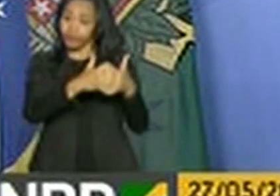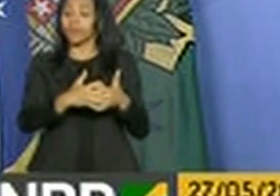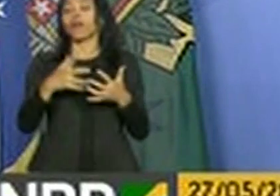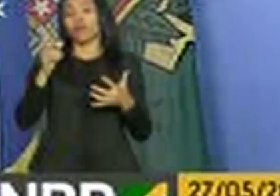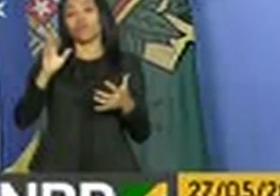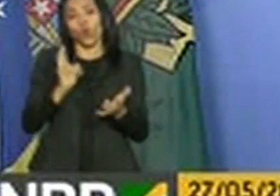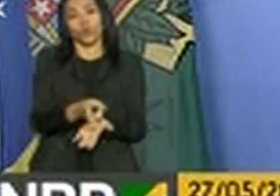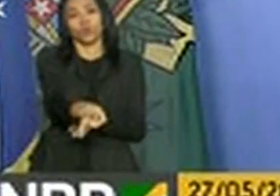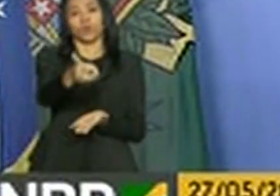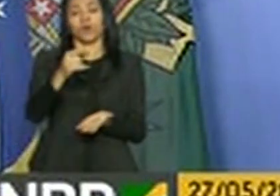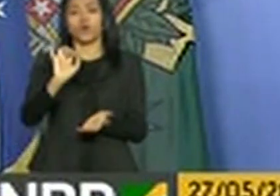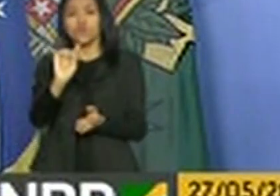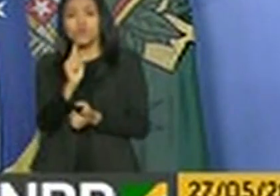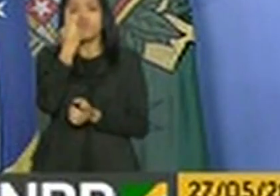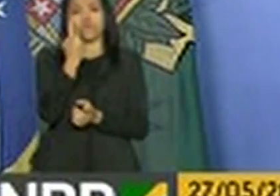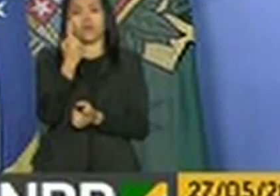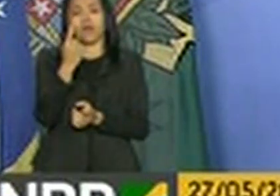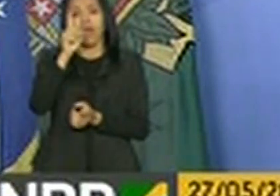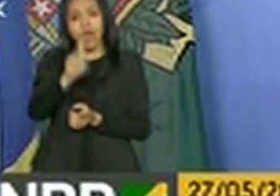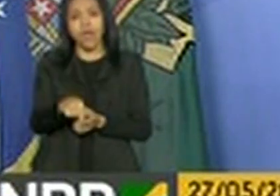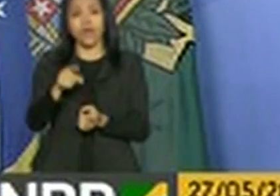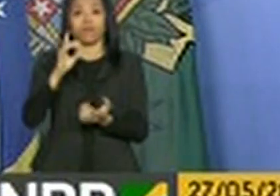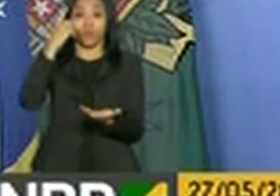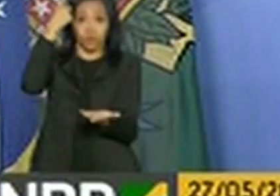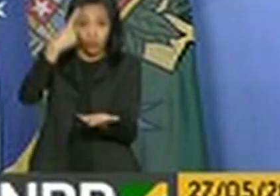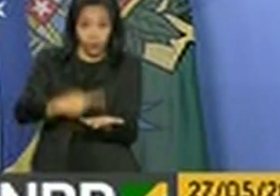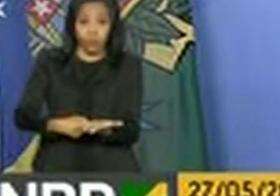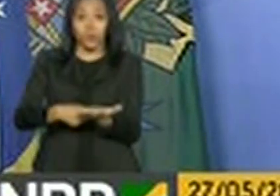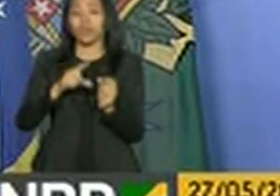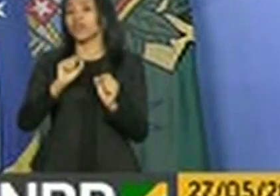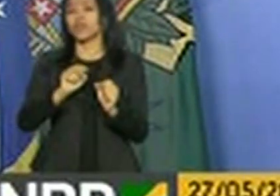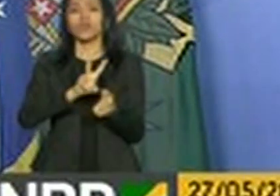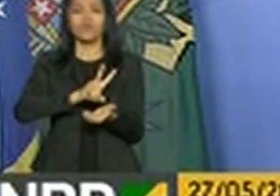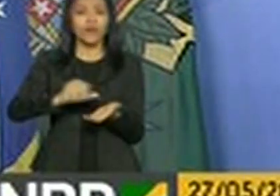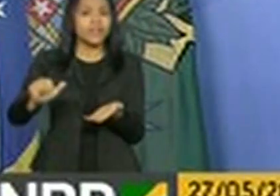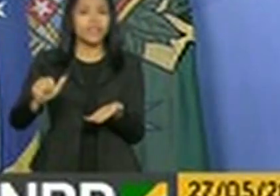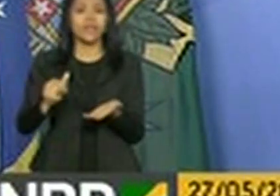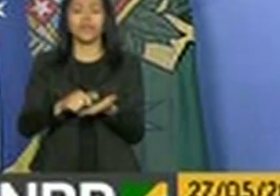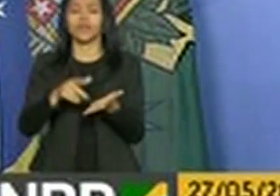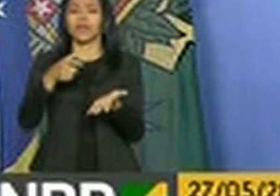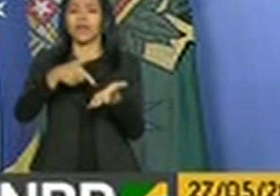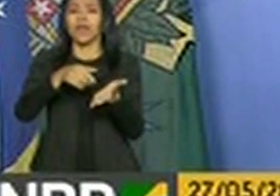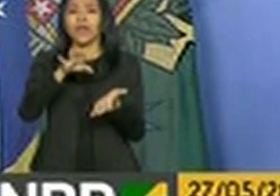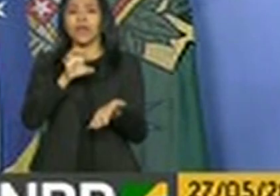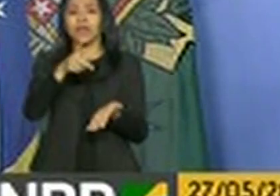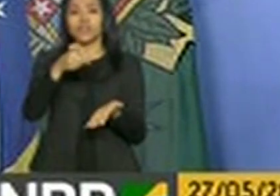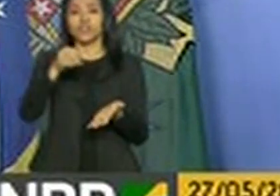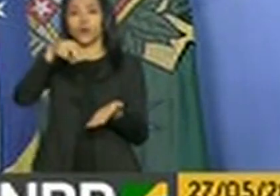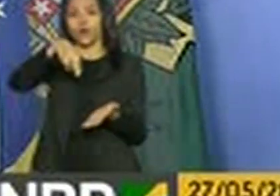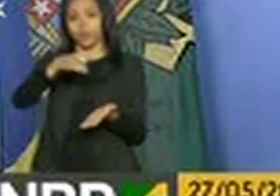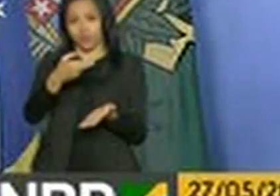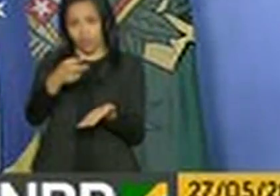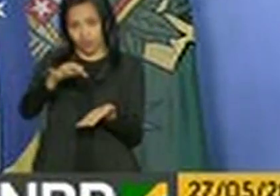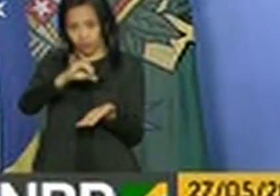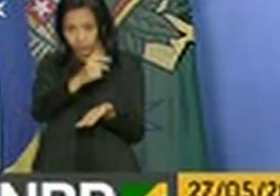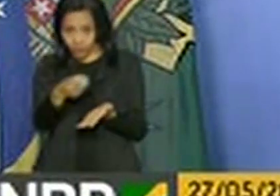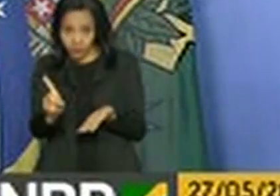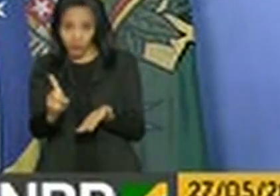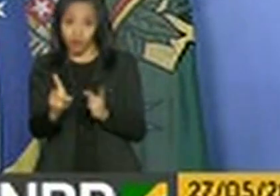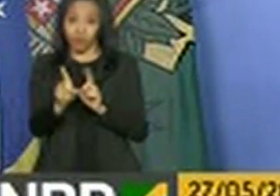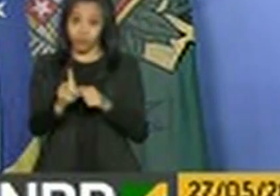o acordo de que não haverá reoneração da folha de pagamento no setor de